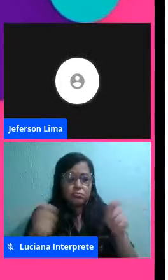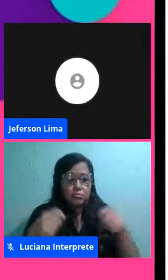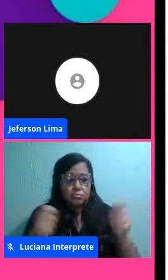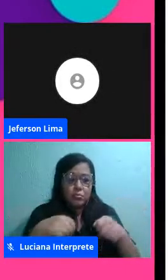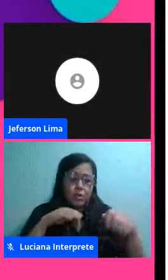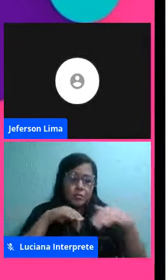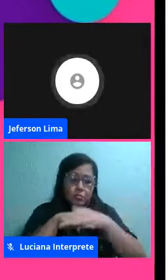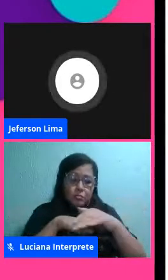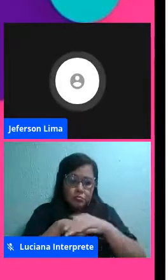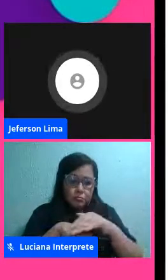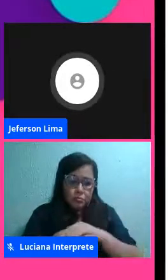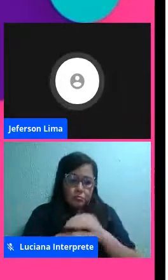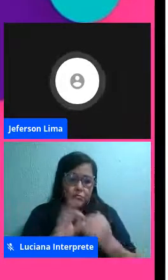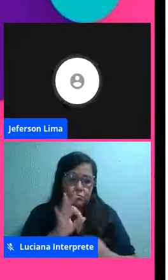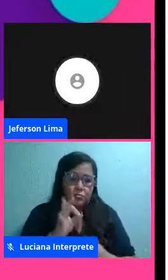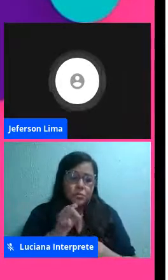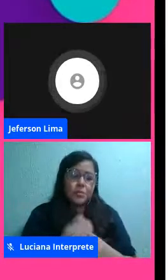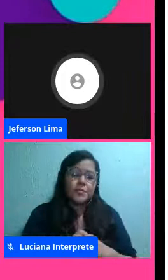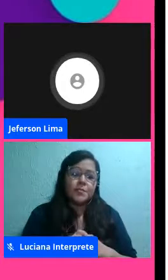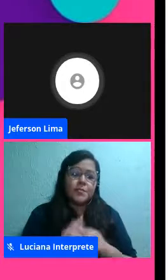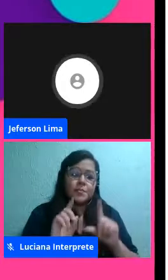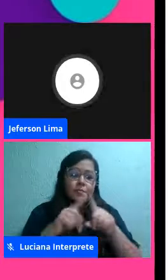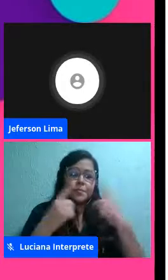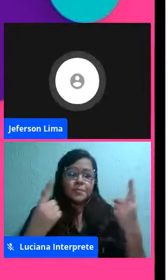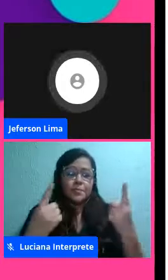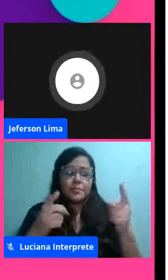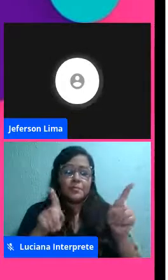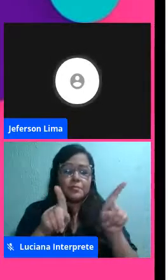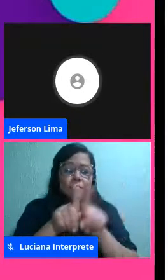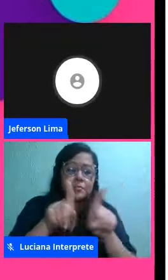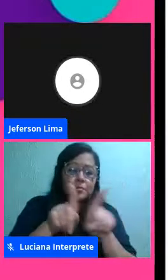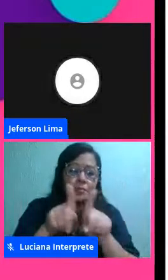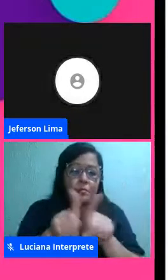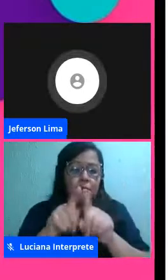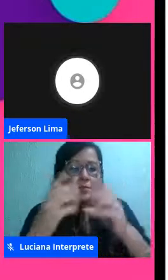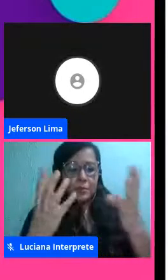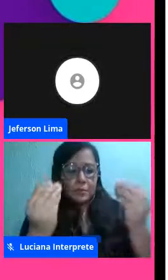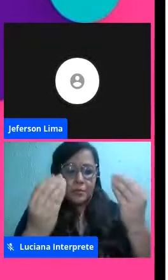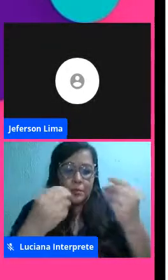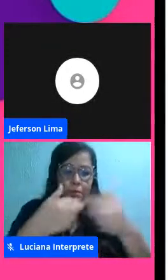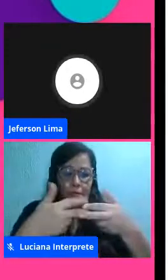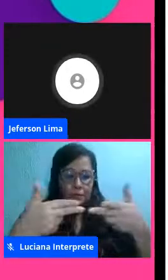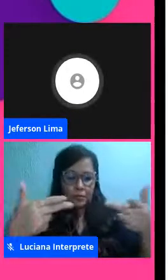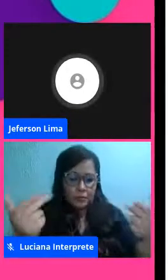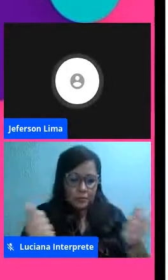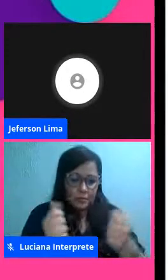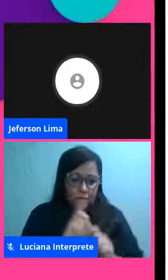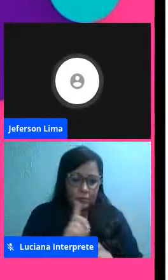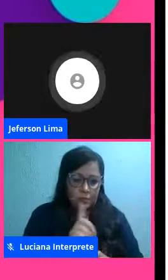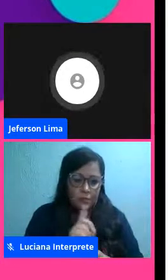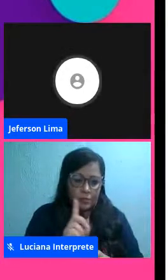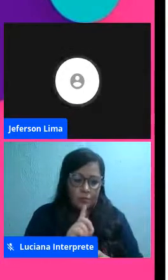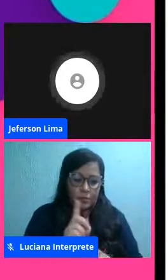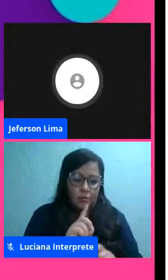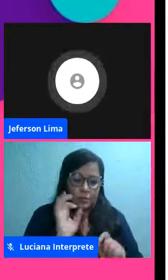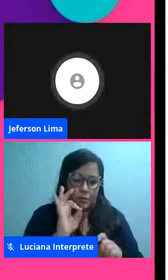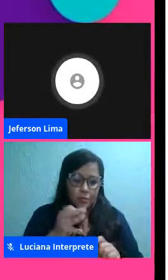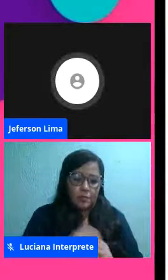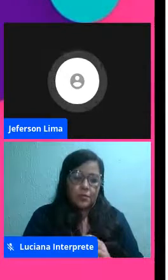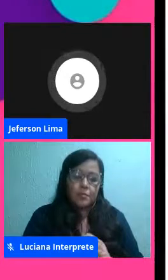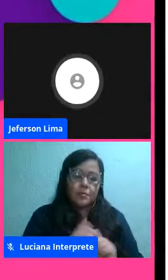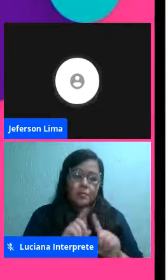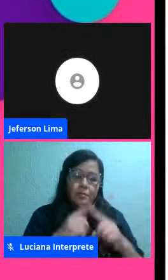mas muito além disso, não vai ter muita coisa para ser feita aqui. E aí que é o